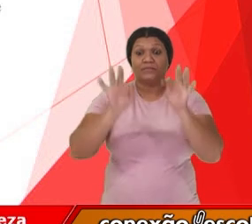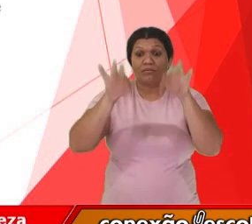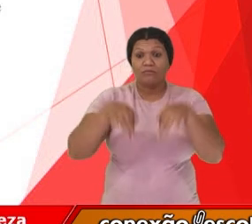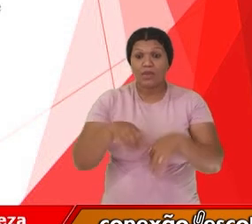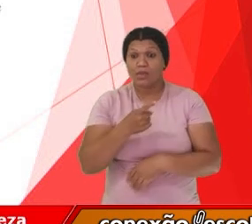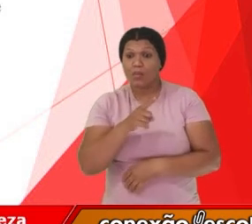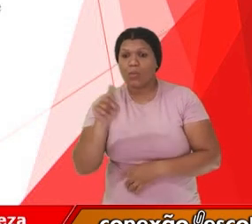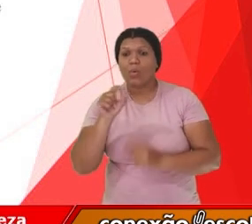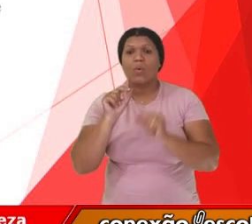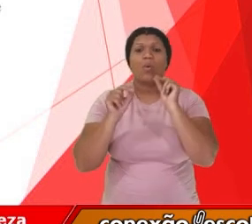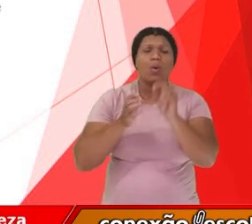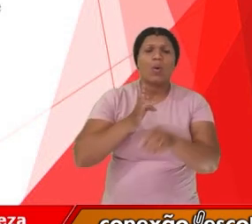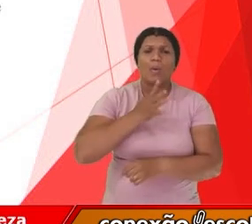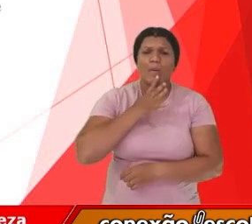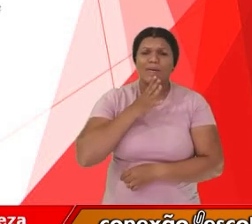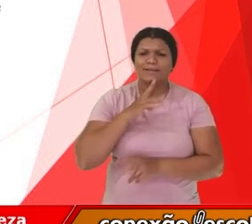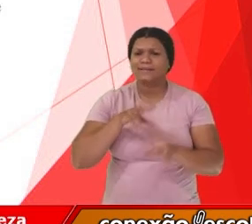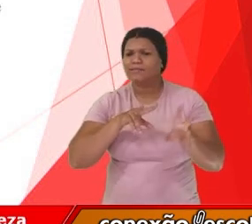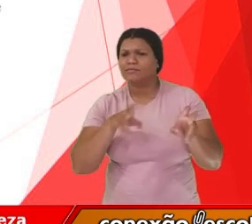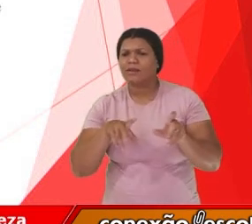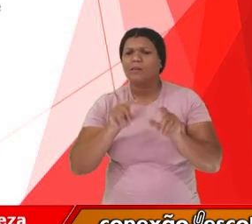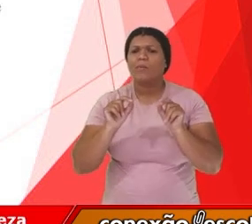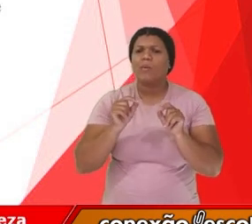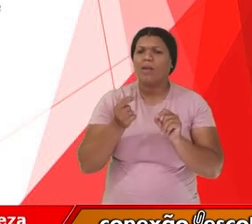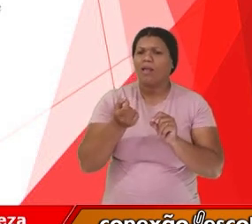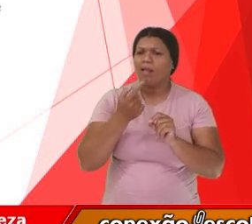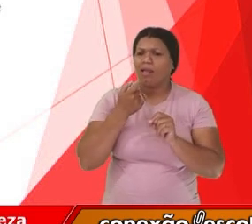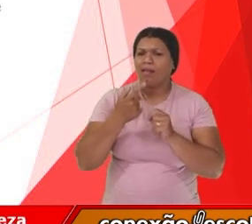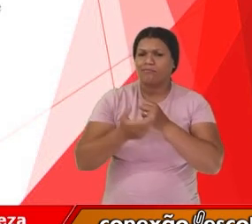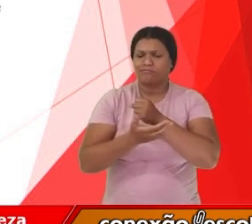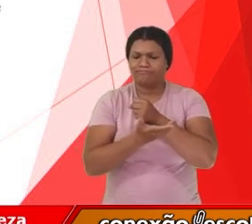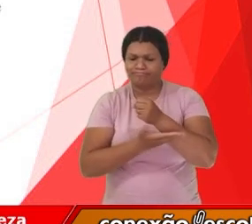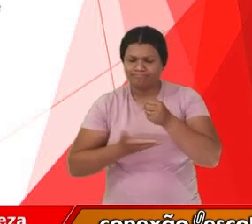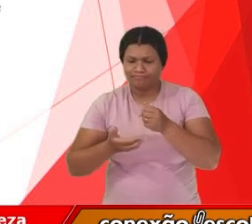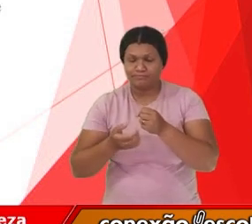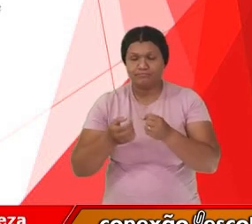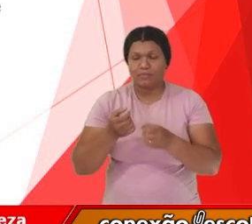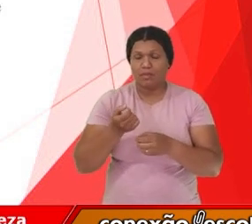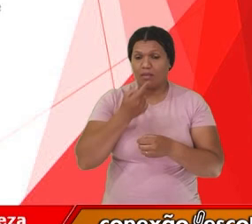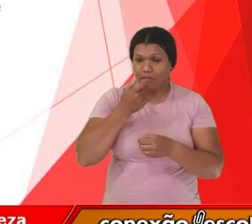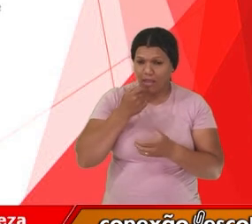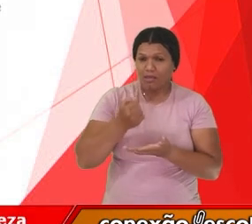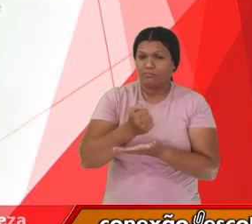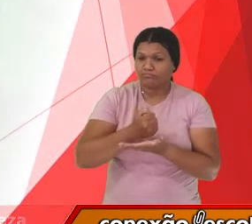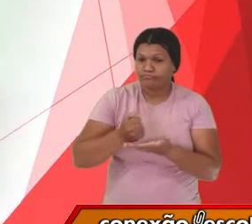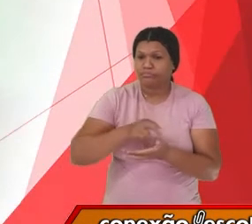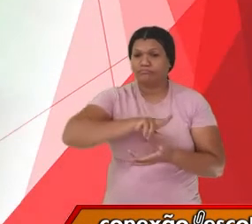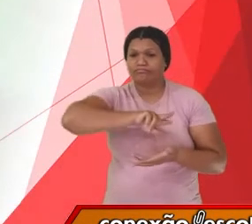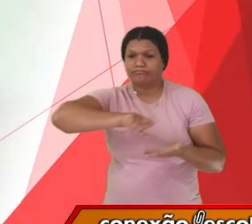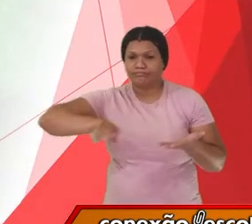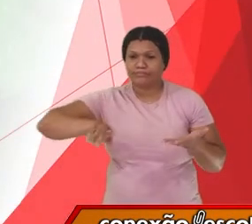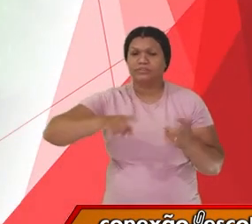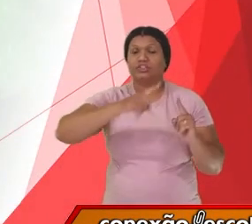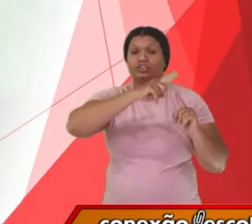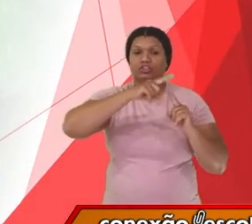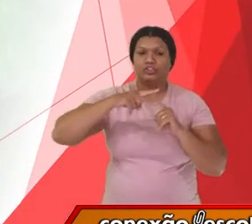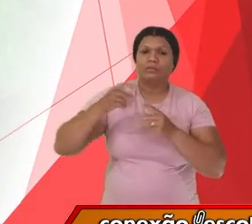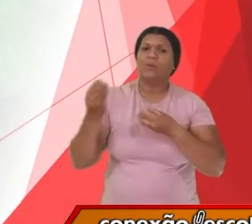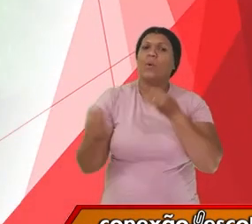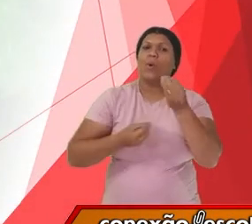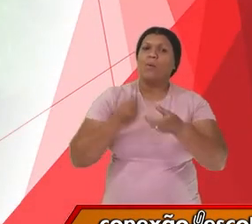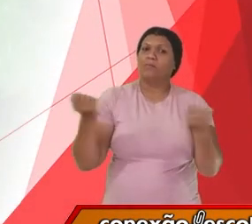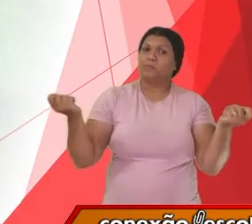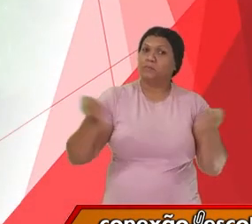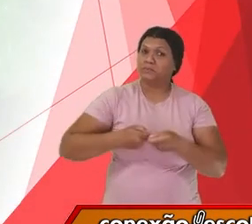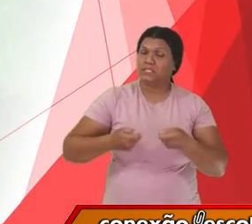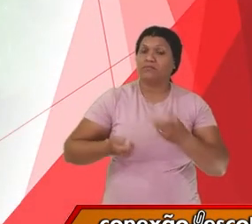Finalizando, conhecendo um pouco sobre as drogas, os tipos de droga, como elas podem atuar no sistema